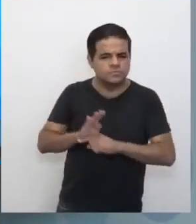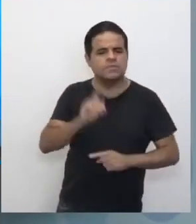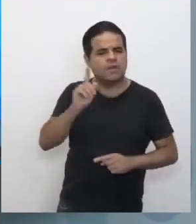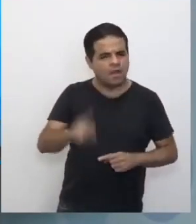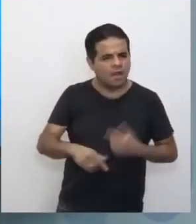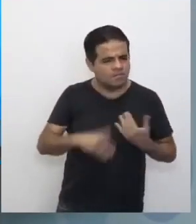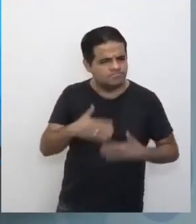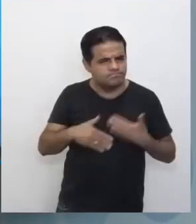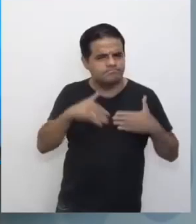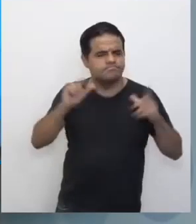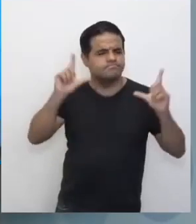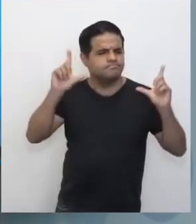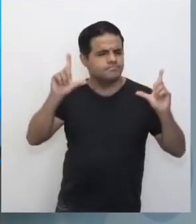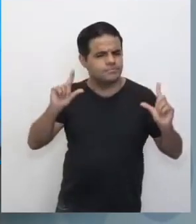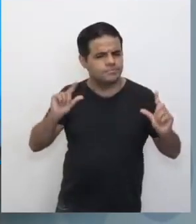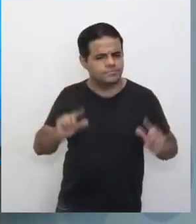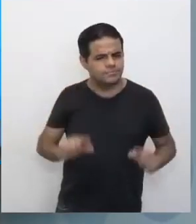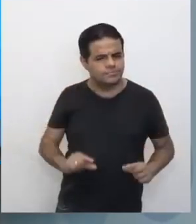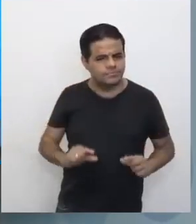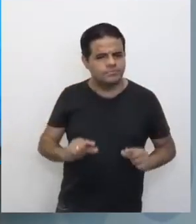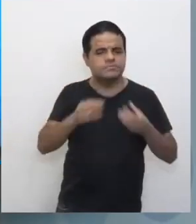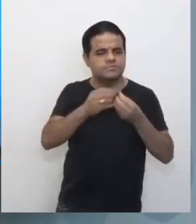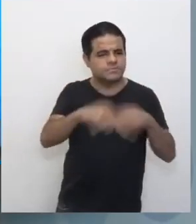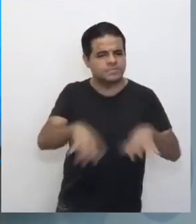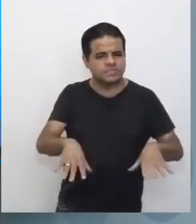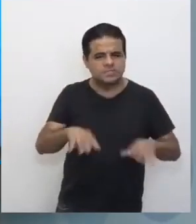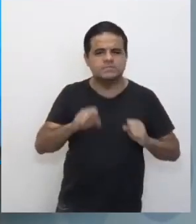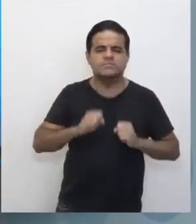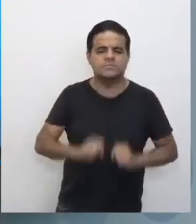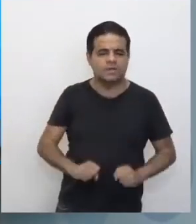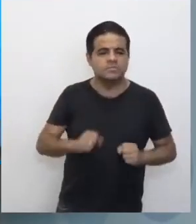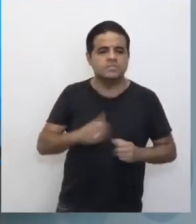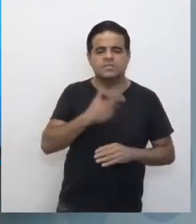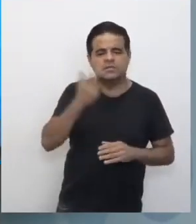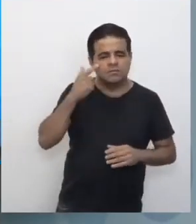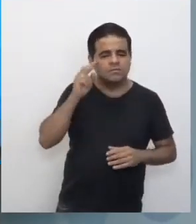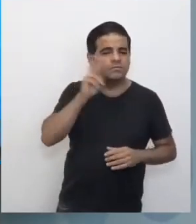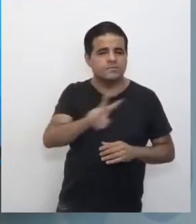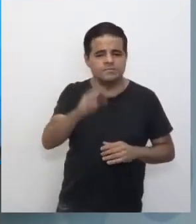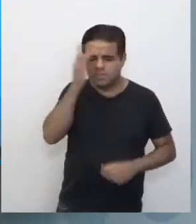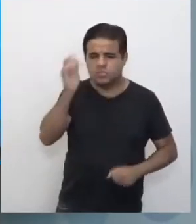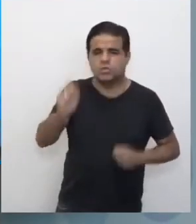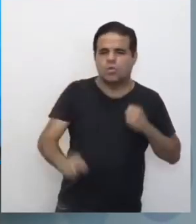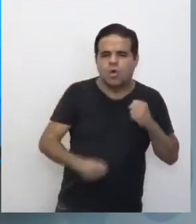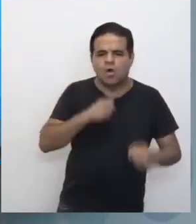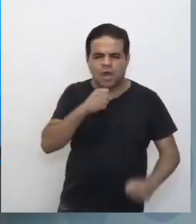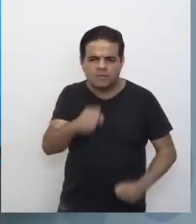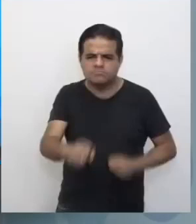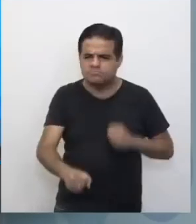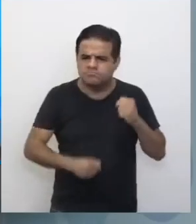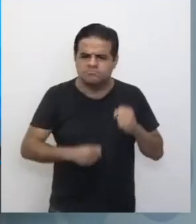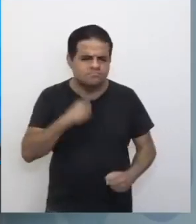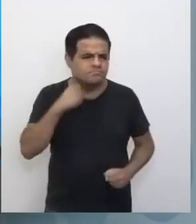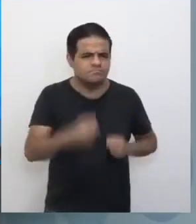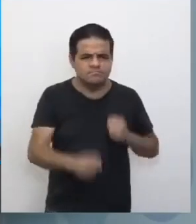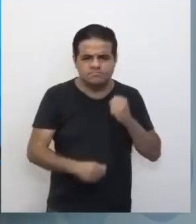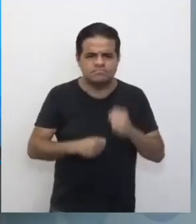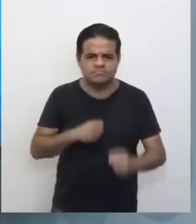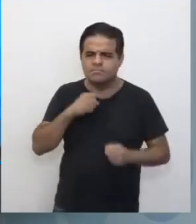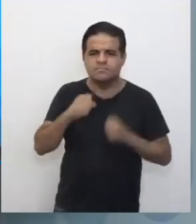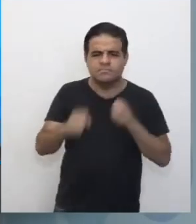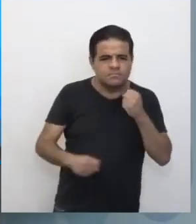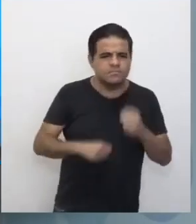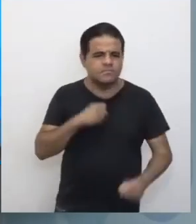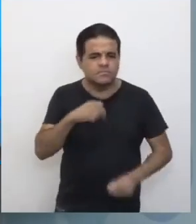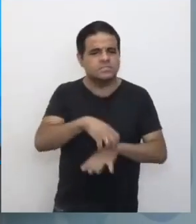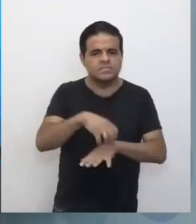muito minimizados, você vai ter muito mais prejuízos. Então, quando a gente vê, por exemplo, pessoas correndo naqueles centros, né,